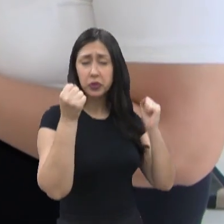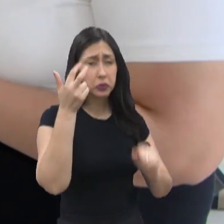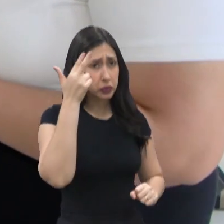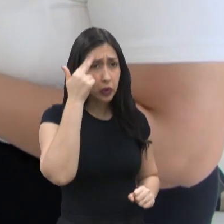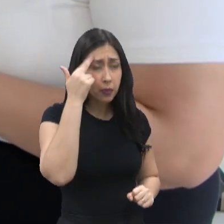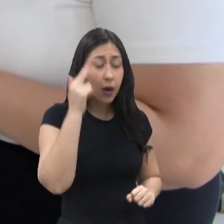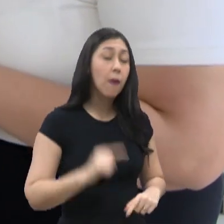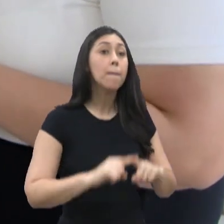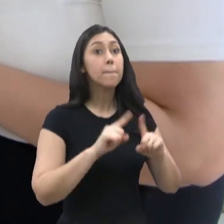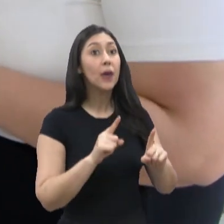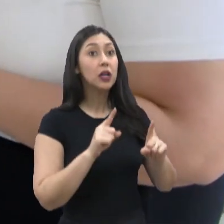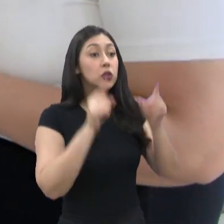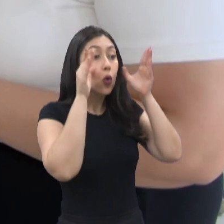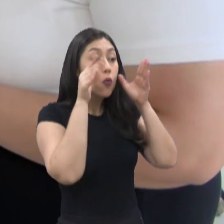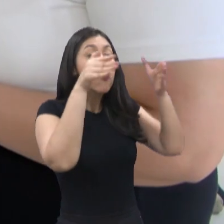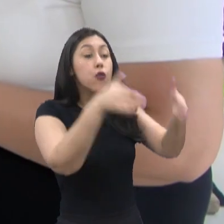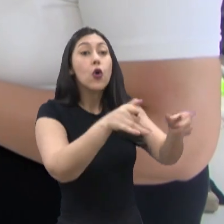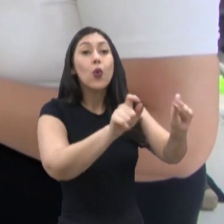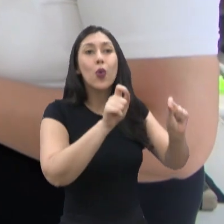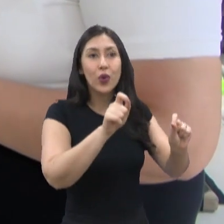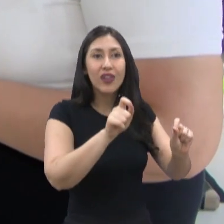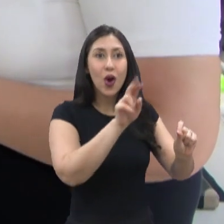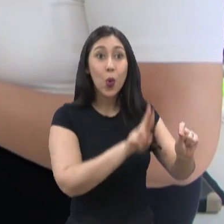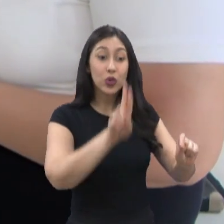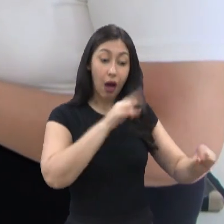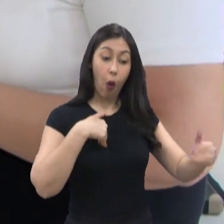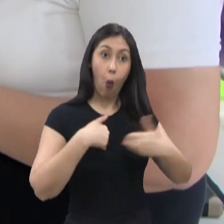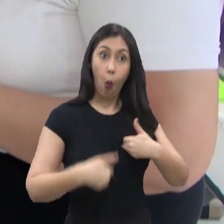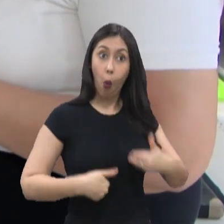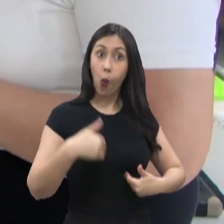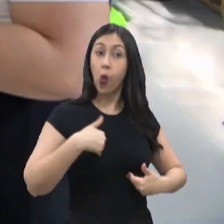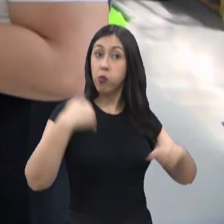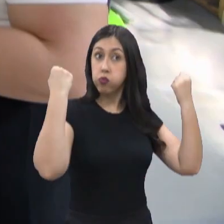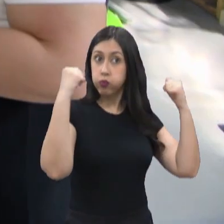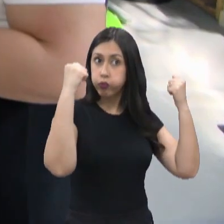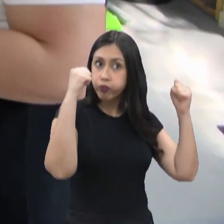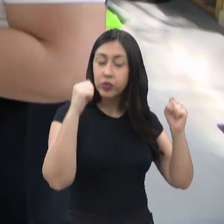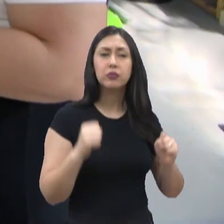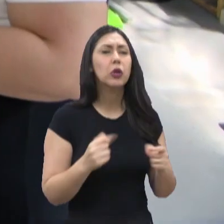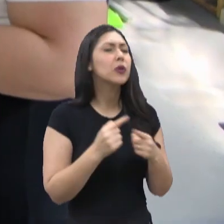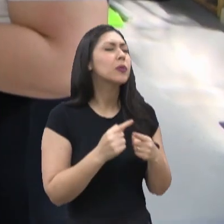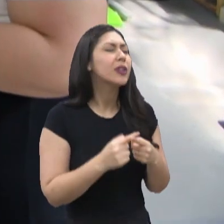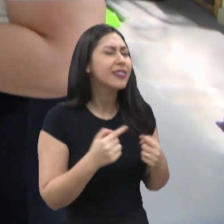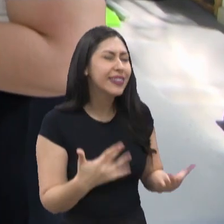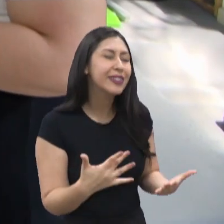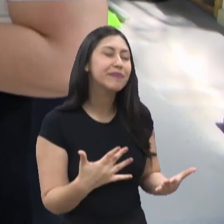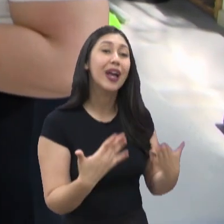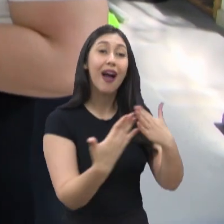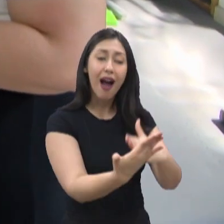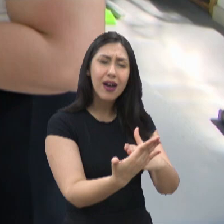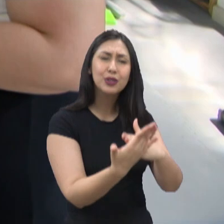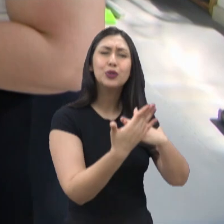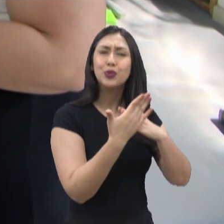e ela tem como principal função o treino com o próprio corpo. Por que isso? Porque a gente entende que a calistenia ela serve para trazer